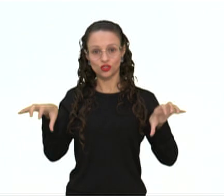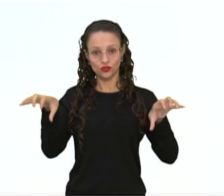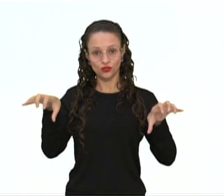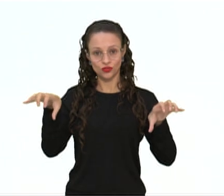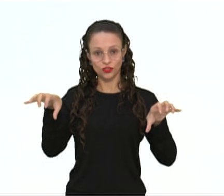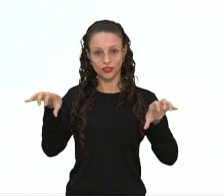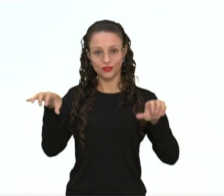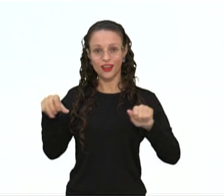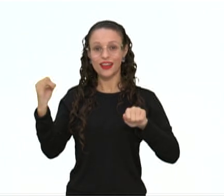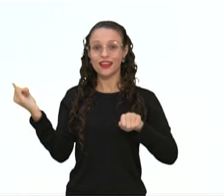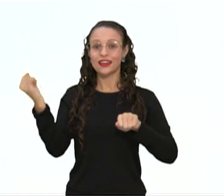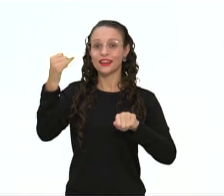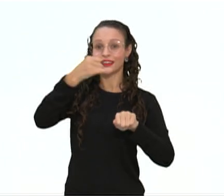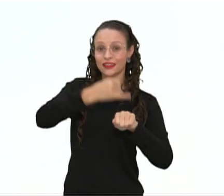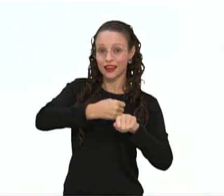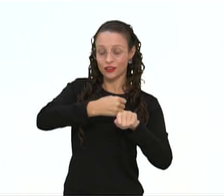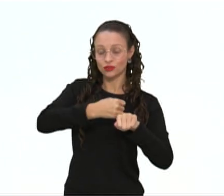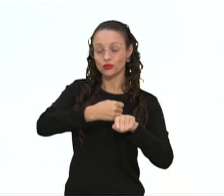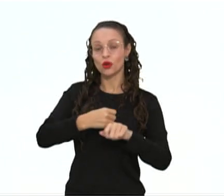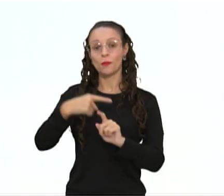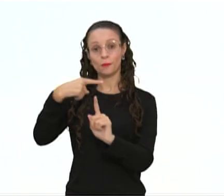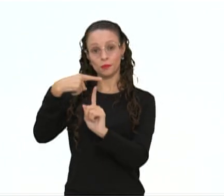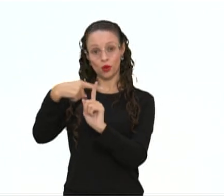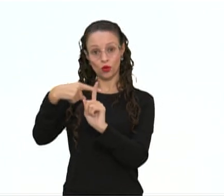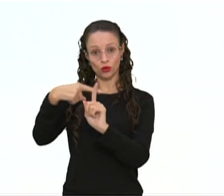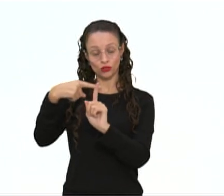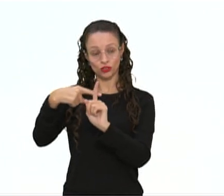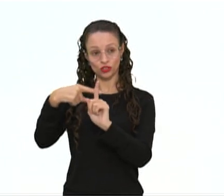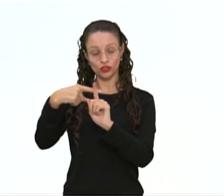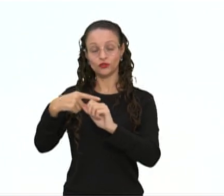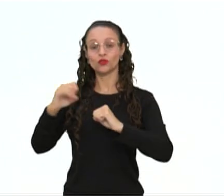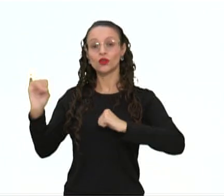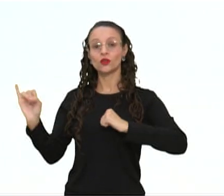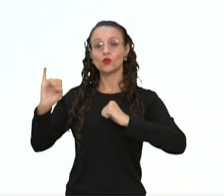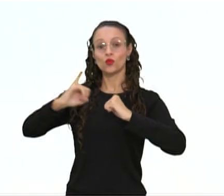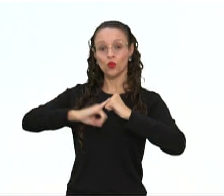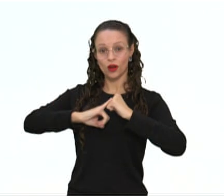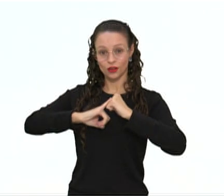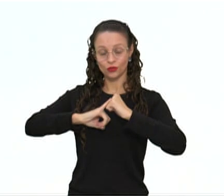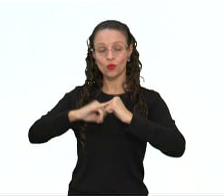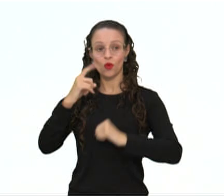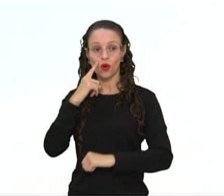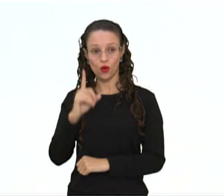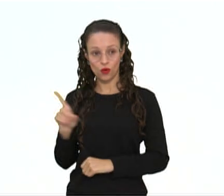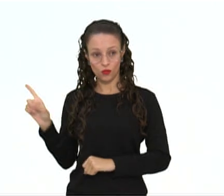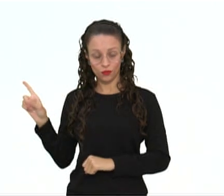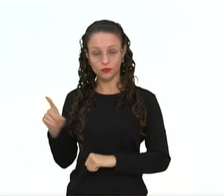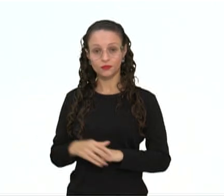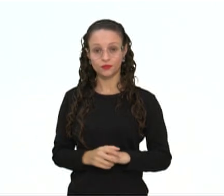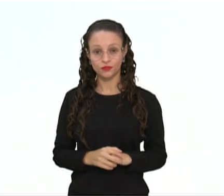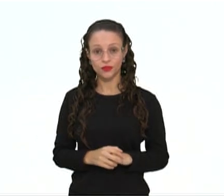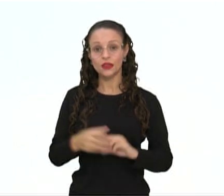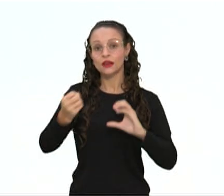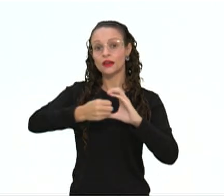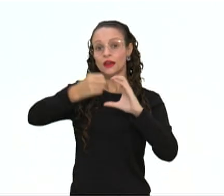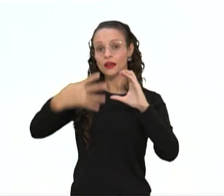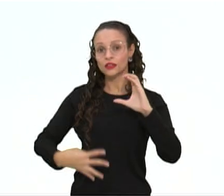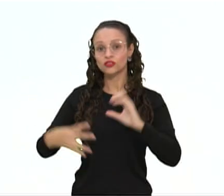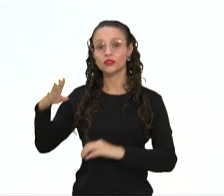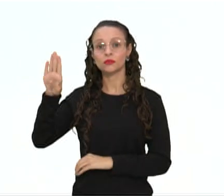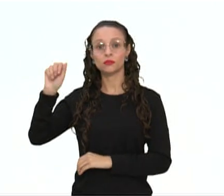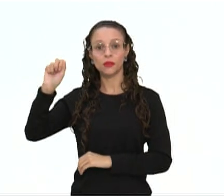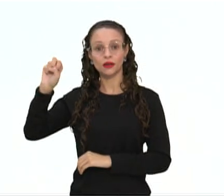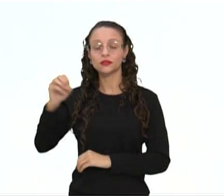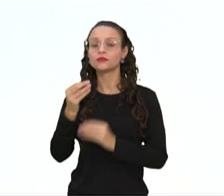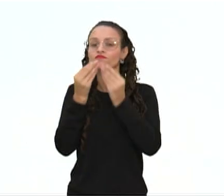cátion positivo aqui, o sódio, e o ânion OH- a hidroxila. Quais são as características das bases? Elas têm